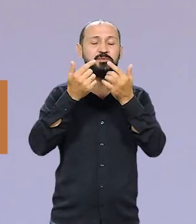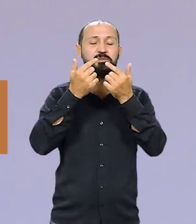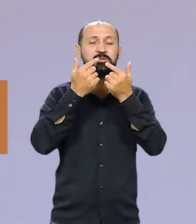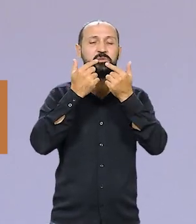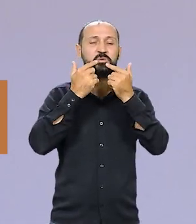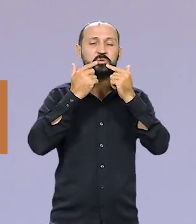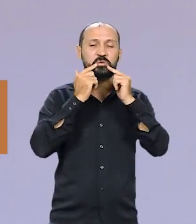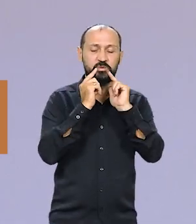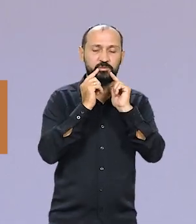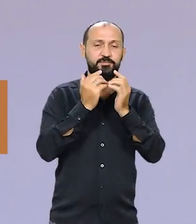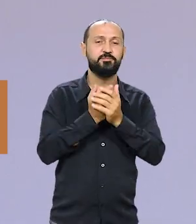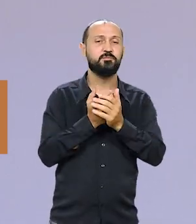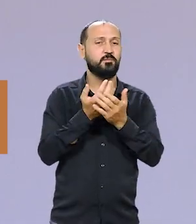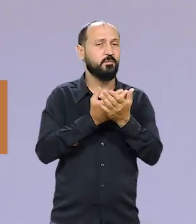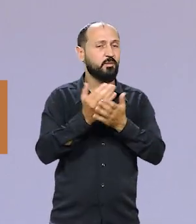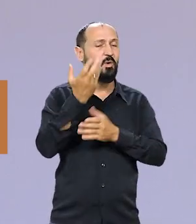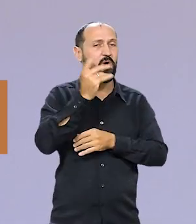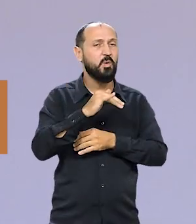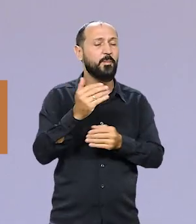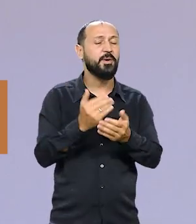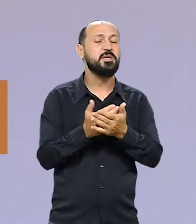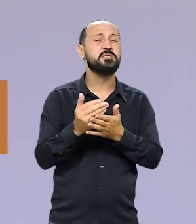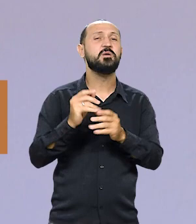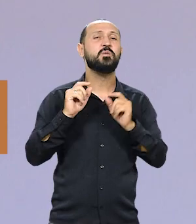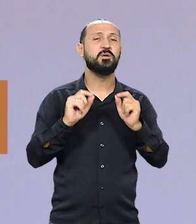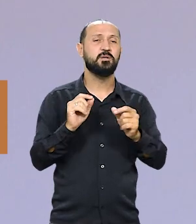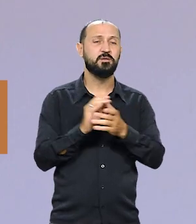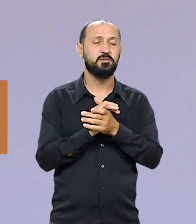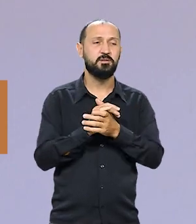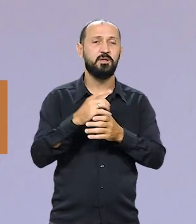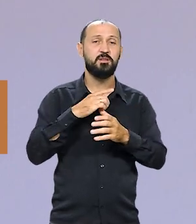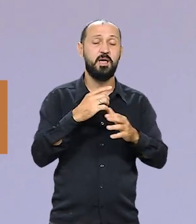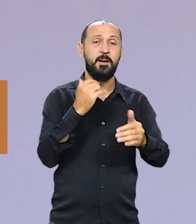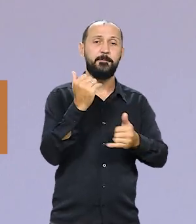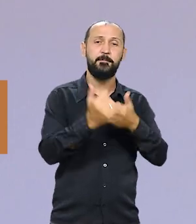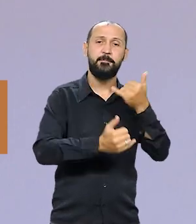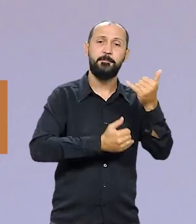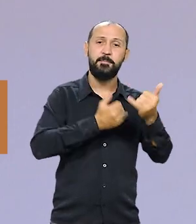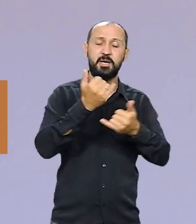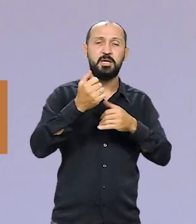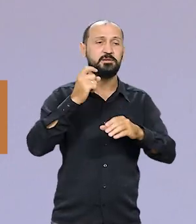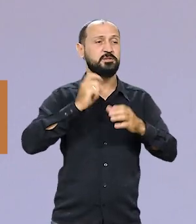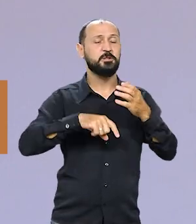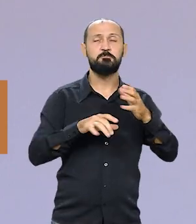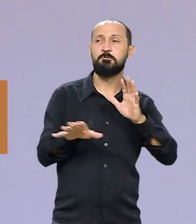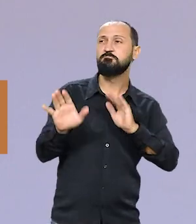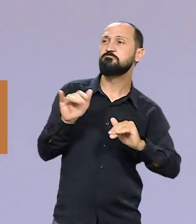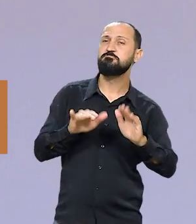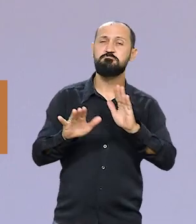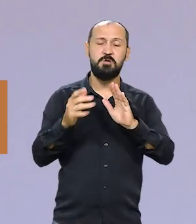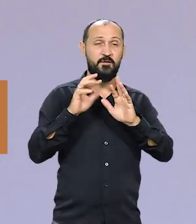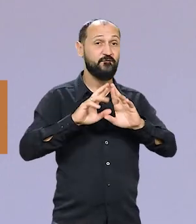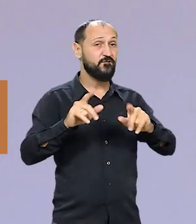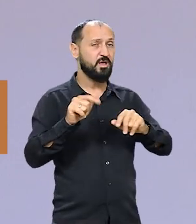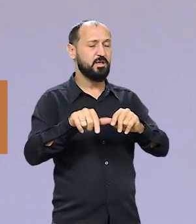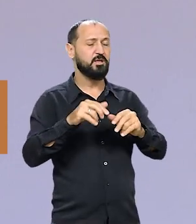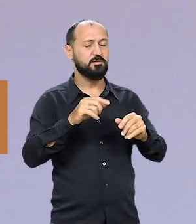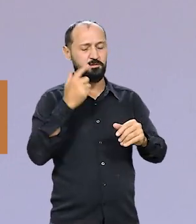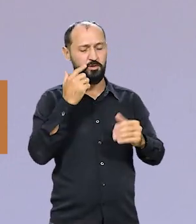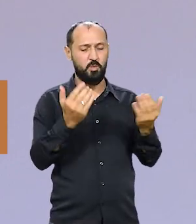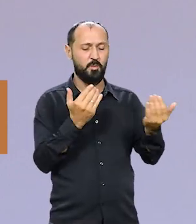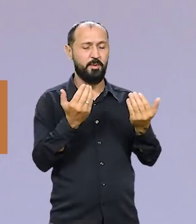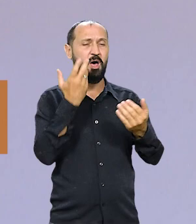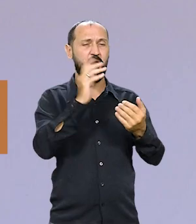ficar triste, é uma criança que começa desde cedo, por exemplo, a ter brincadeiras sexualizadas em relação